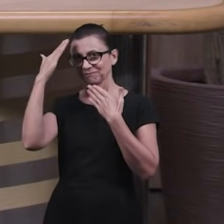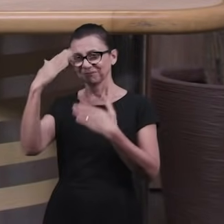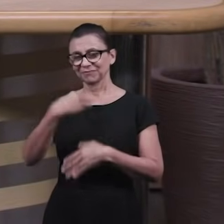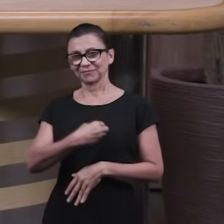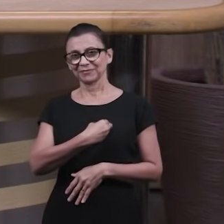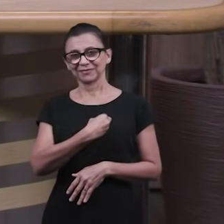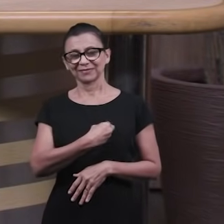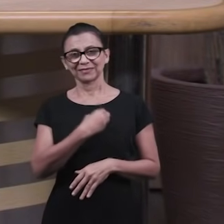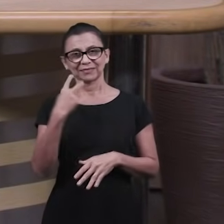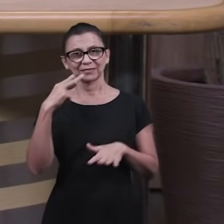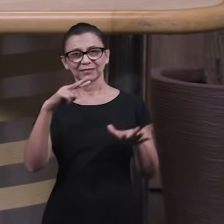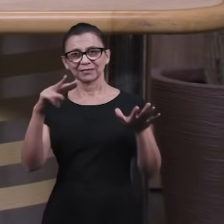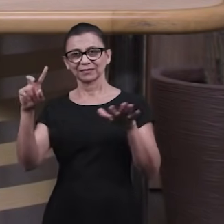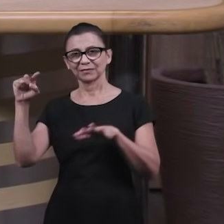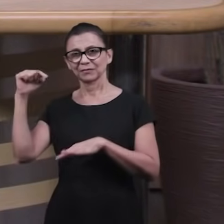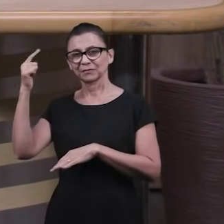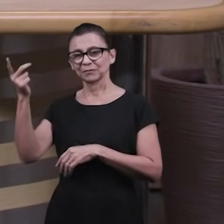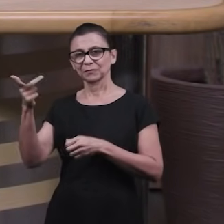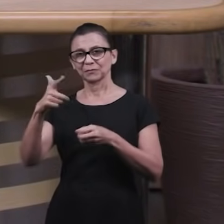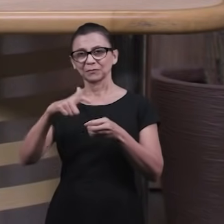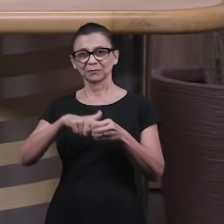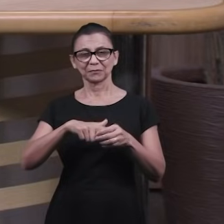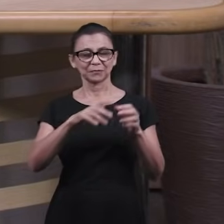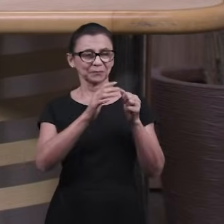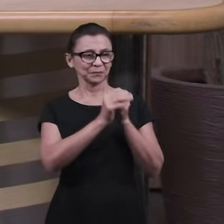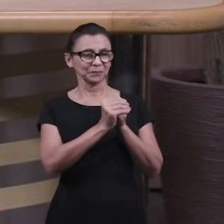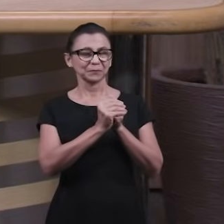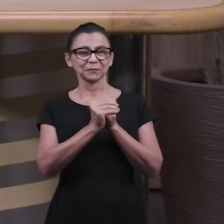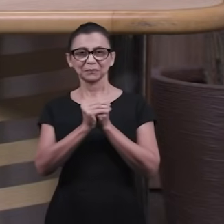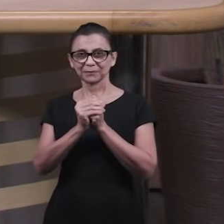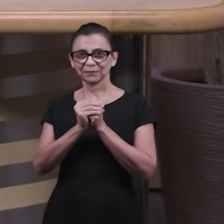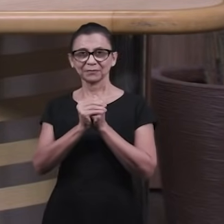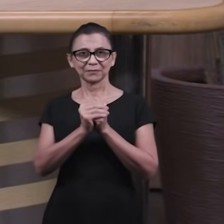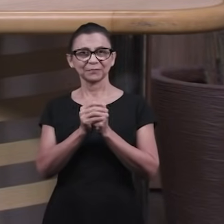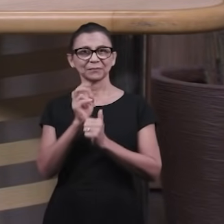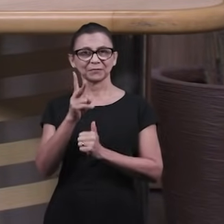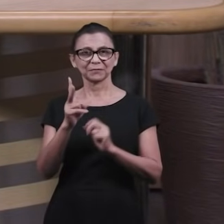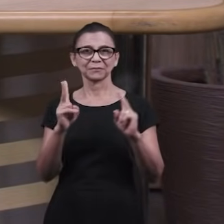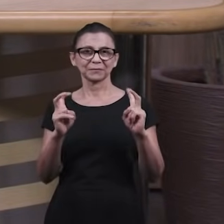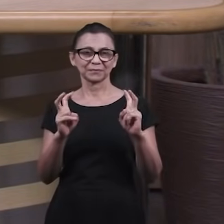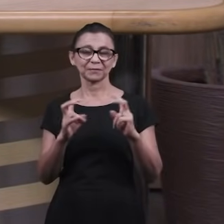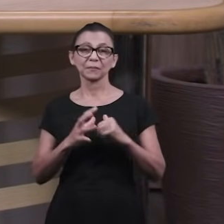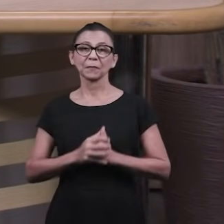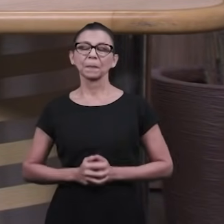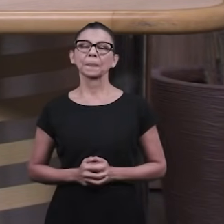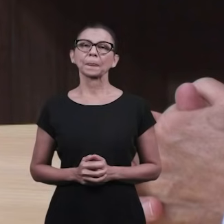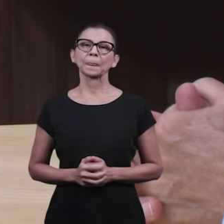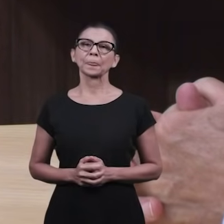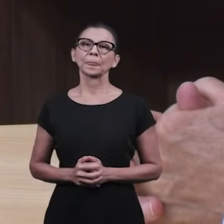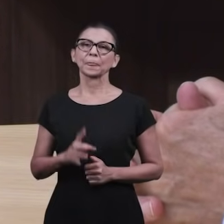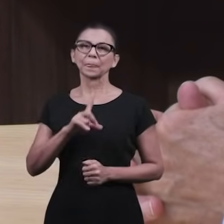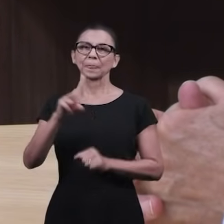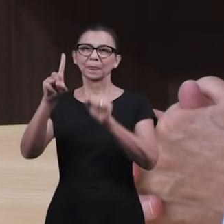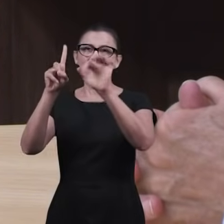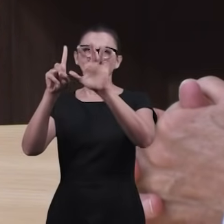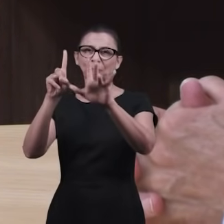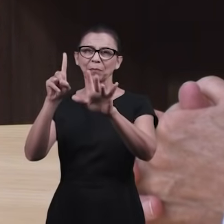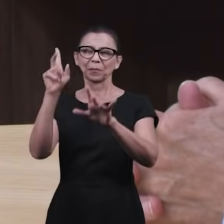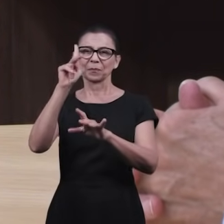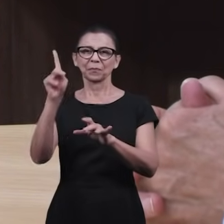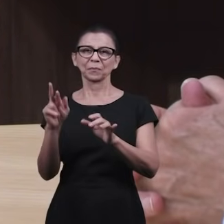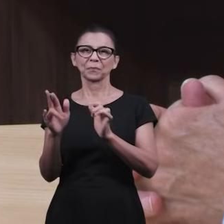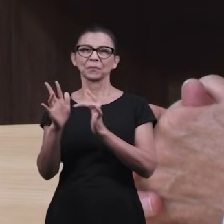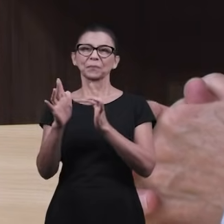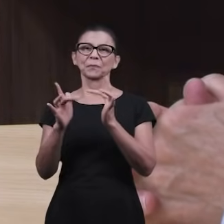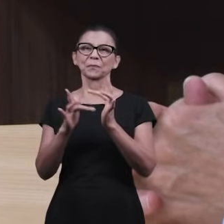obrigado pela sua presença. Semana que vem, se Deus quiser, estaremos juntos mais uma vez aqui, continuando esse assunto. Muito bem, Deus abençoe a todos,